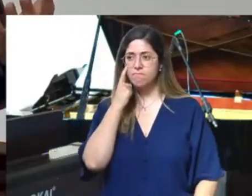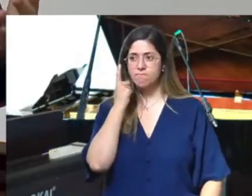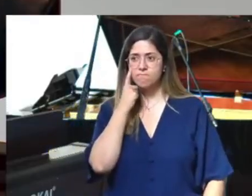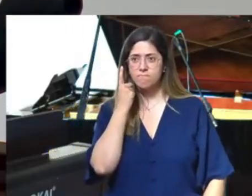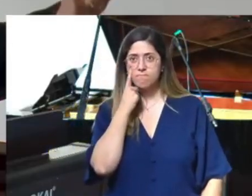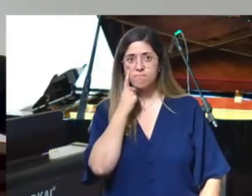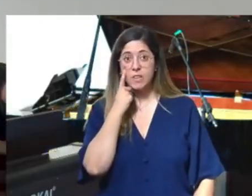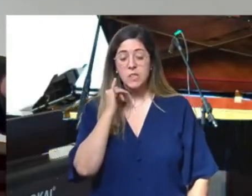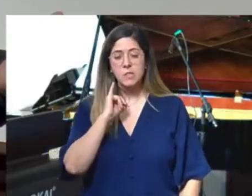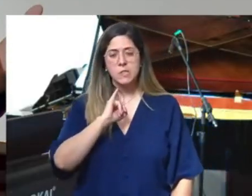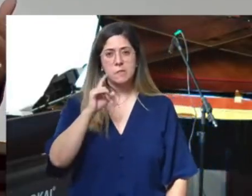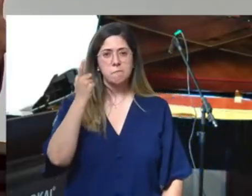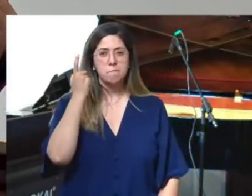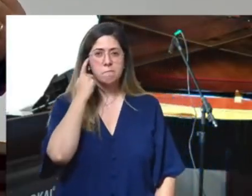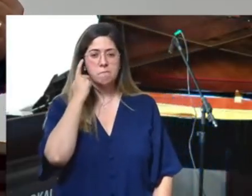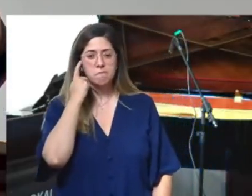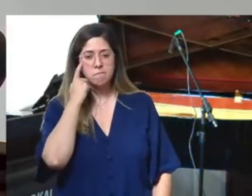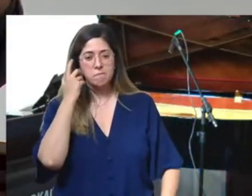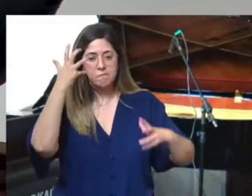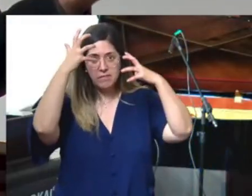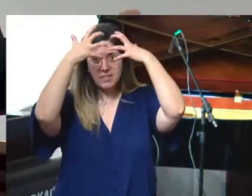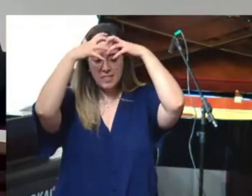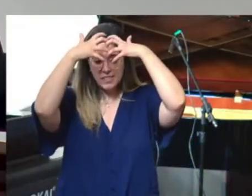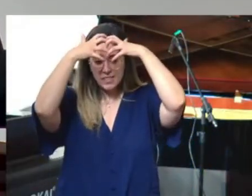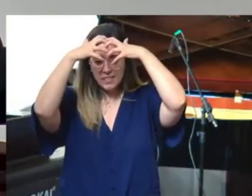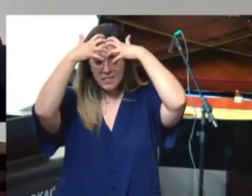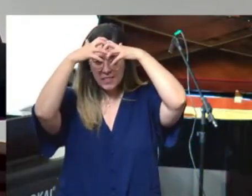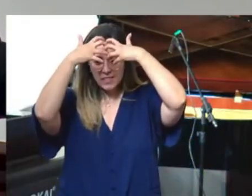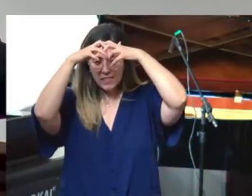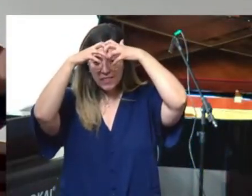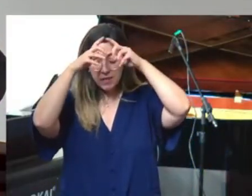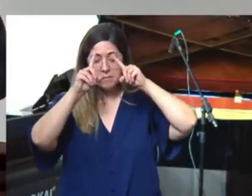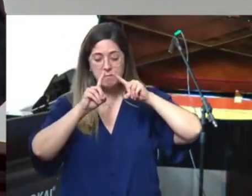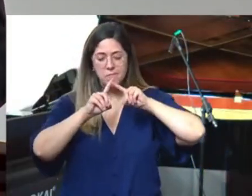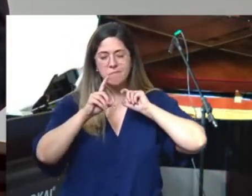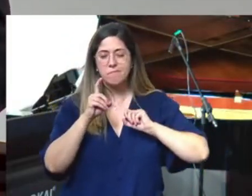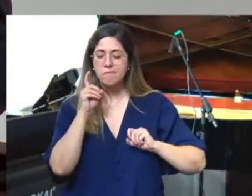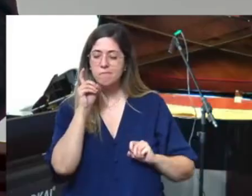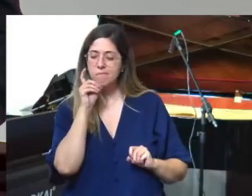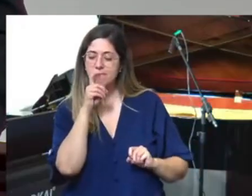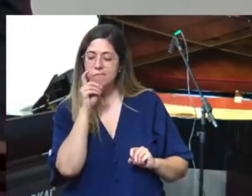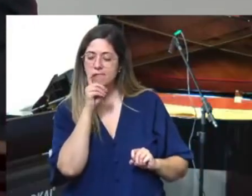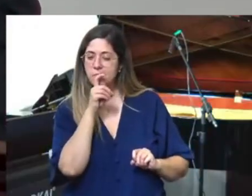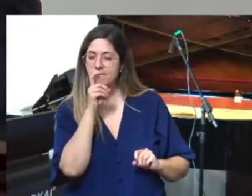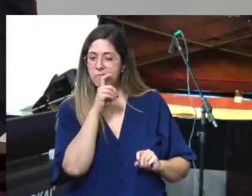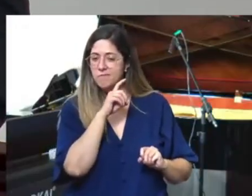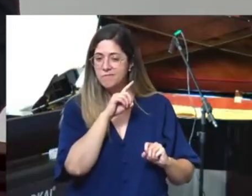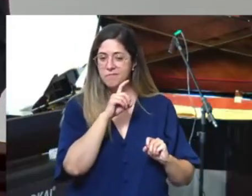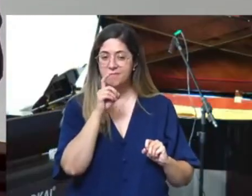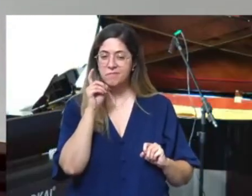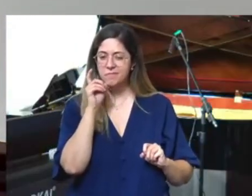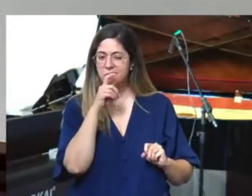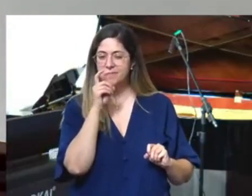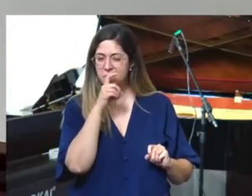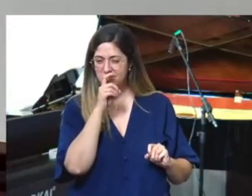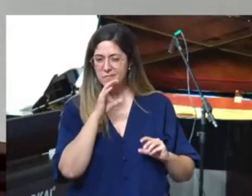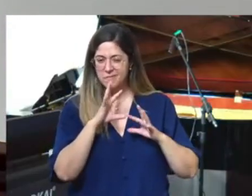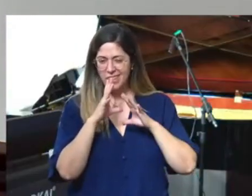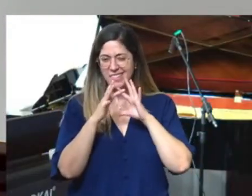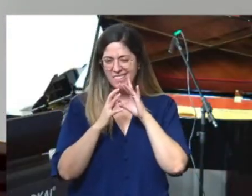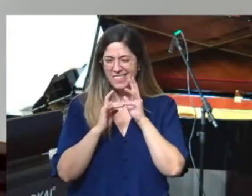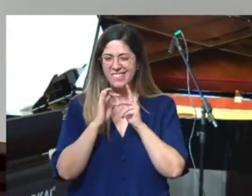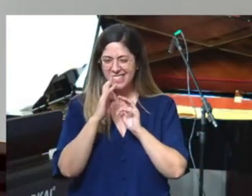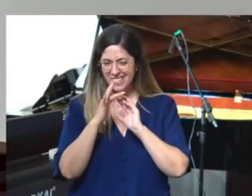articular palavras de uma forma que famílias inteiras fossem convencidas